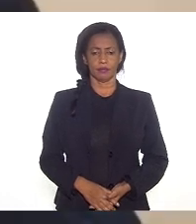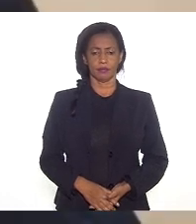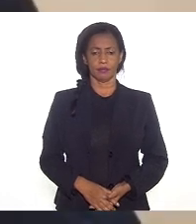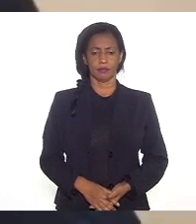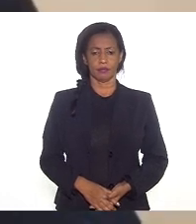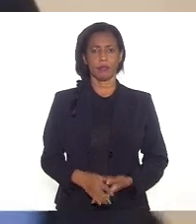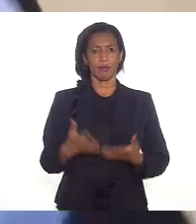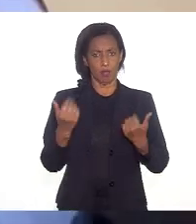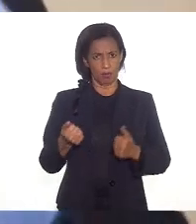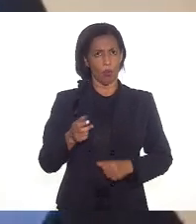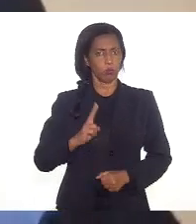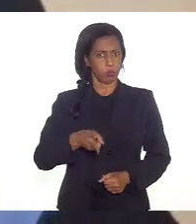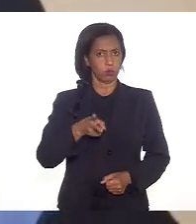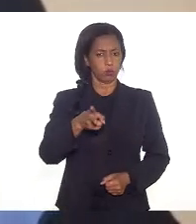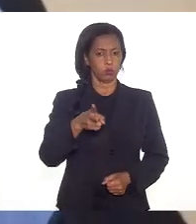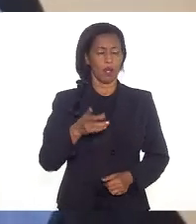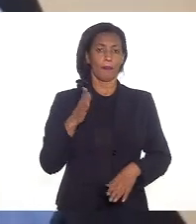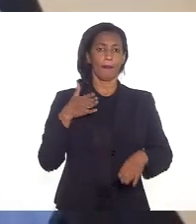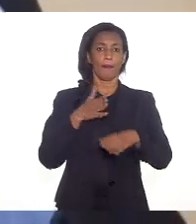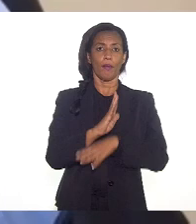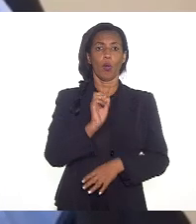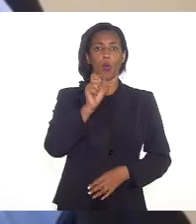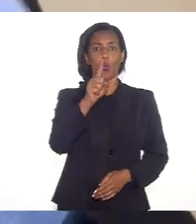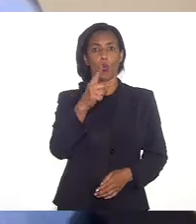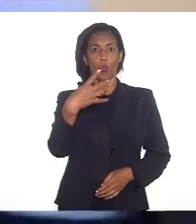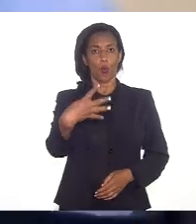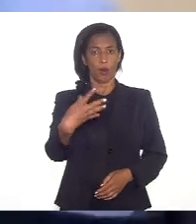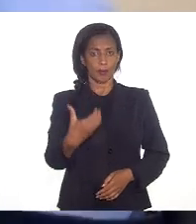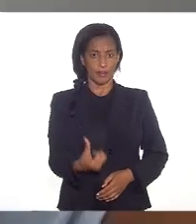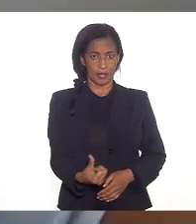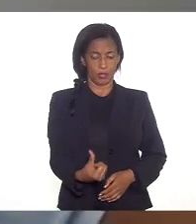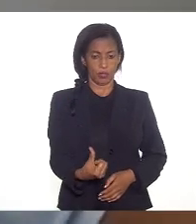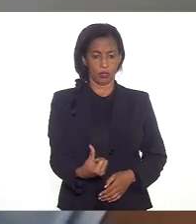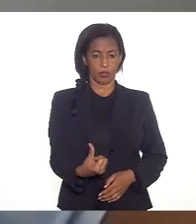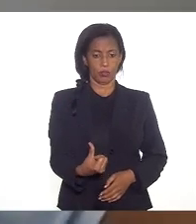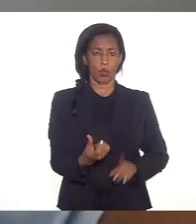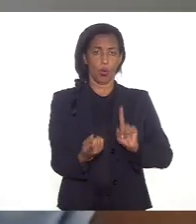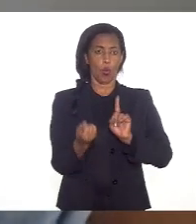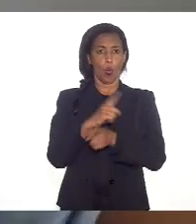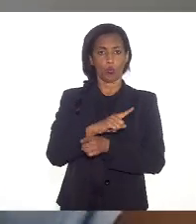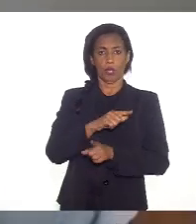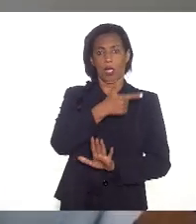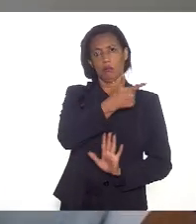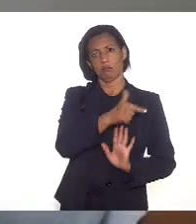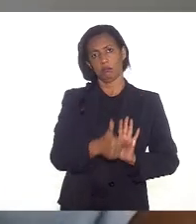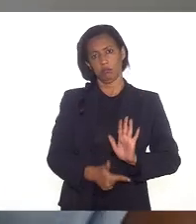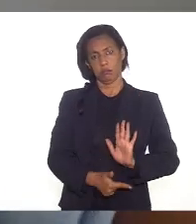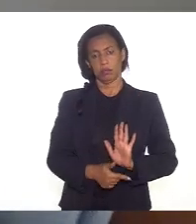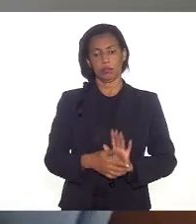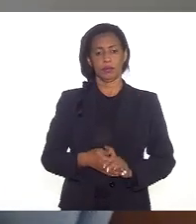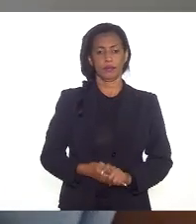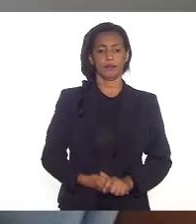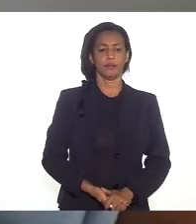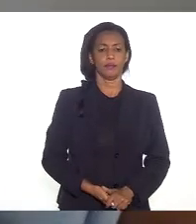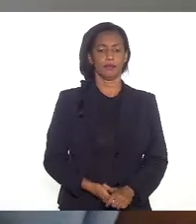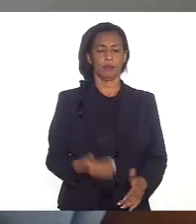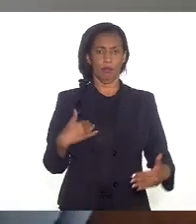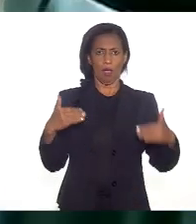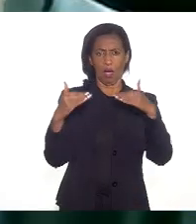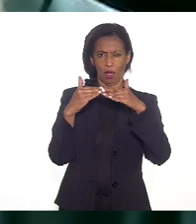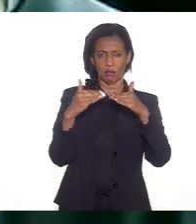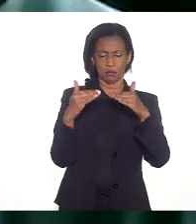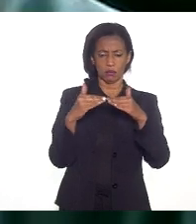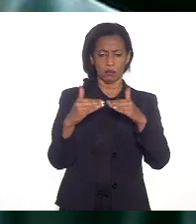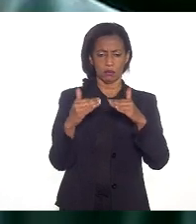Okay. Vamos avançar. Aprovamos tá a emenda 1, 4 e 6. Tá bom. E contrário as outras. Tem problema, não é... tem acordo. Tem acordo.